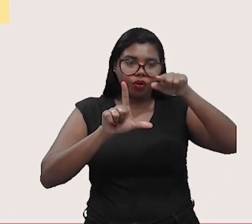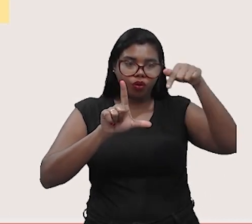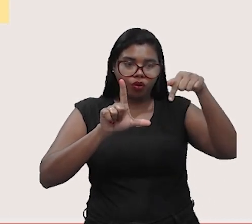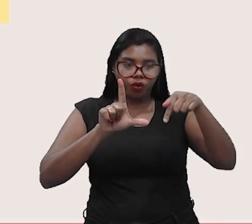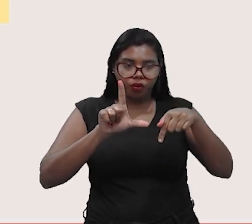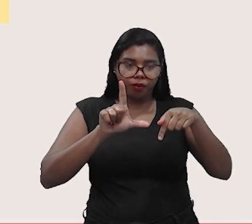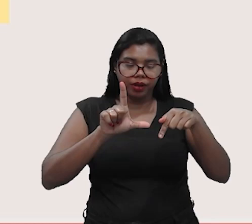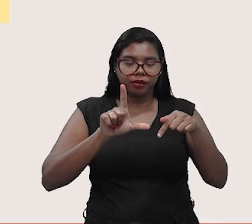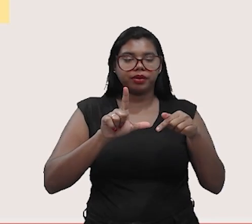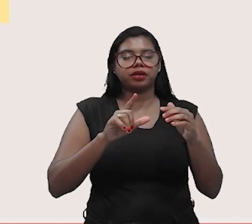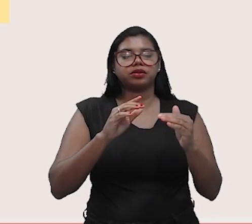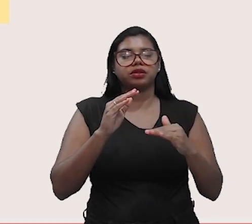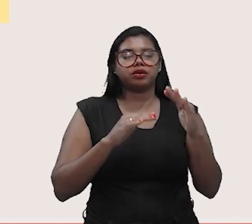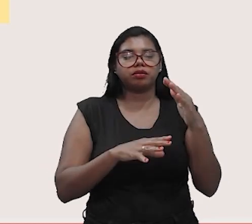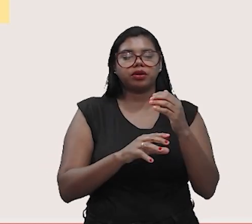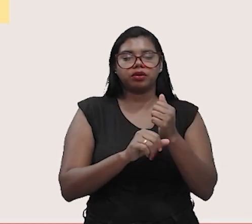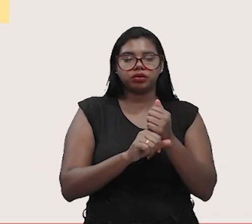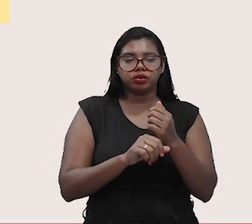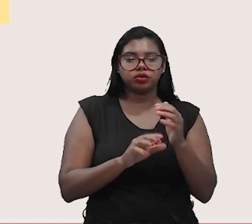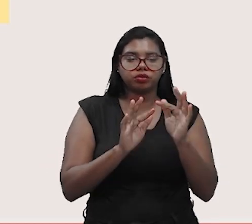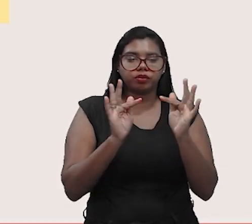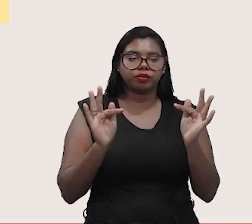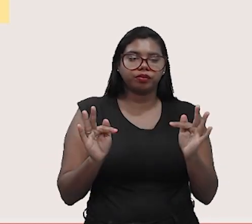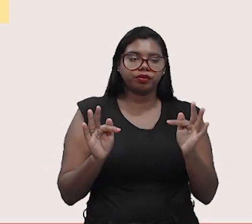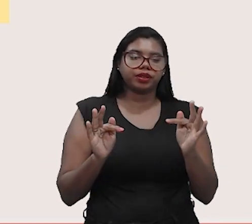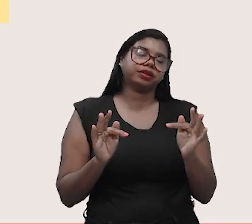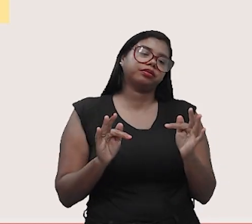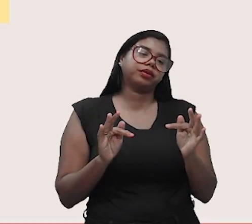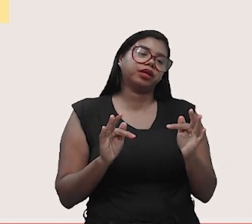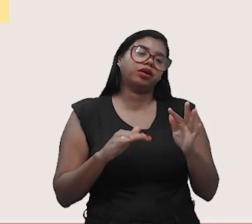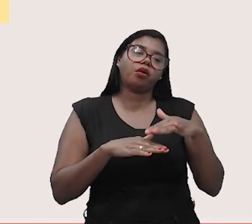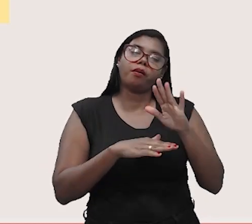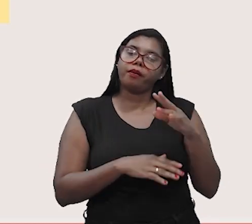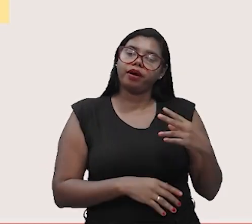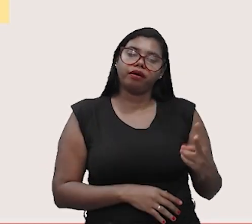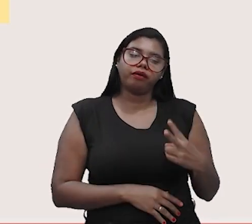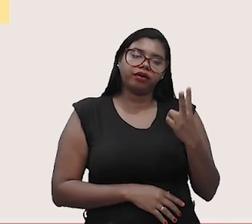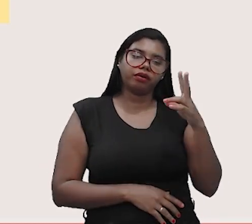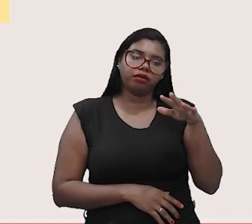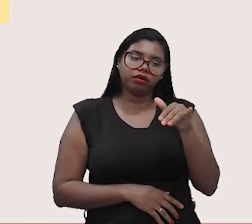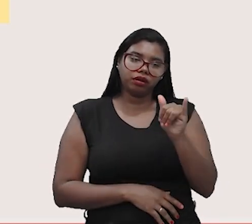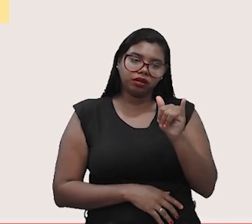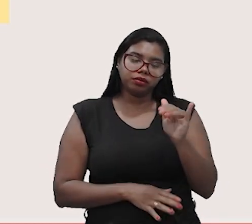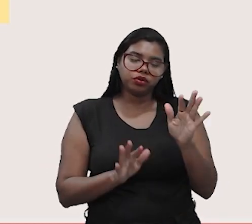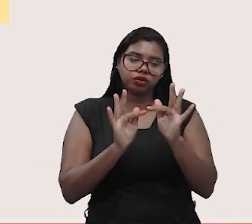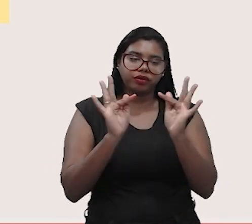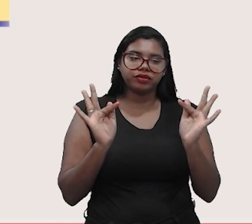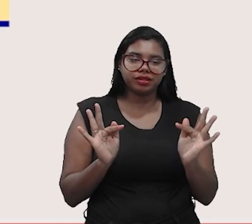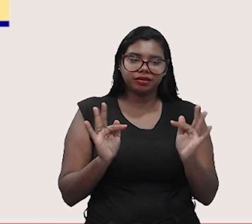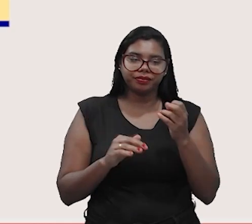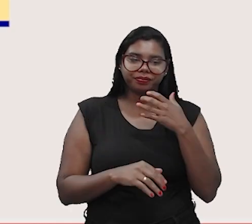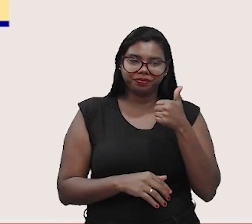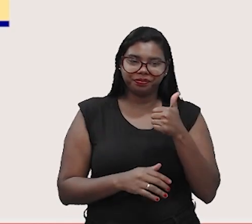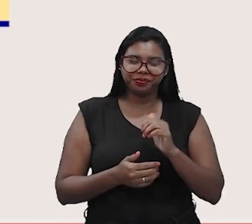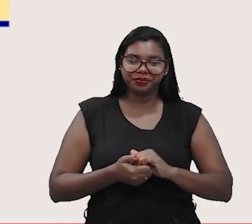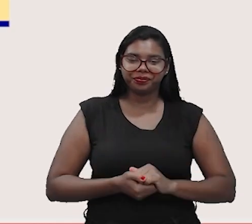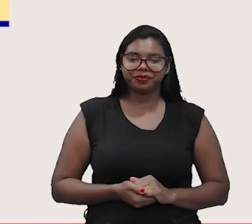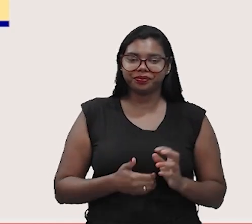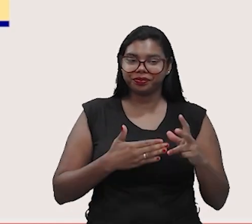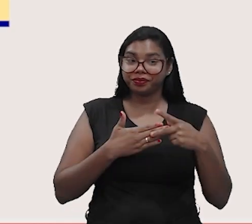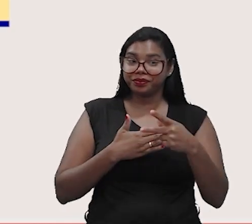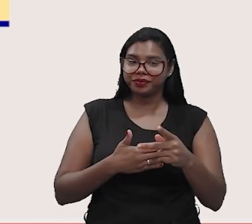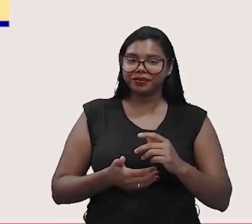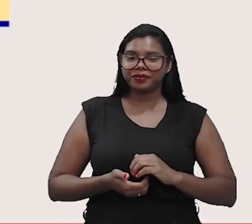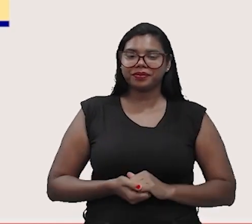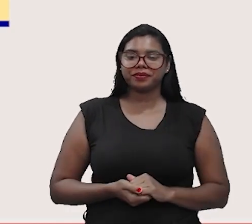maior ponto da minha função, o maior valor de y da minha função, beleza? Vamos continuar.